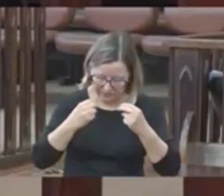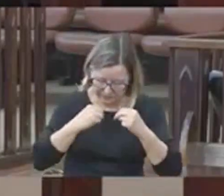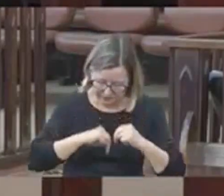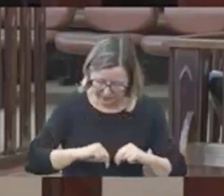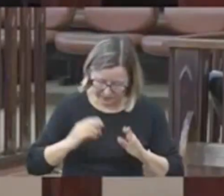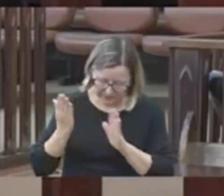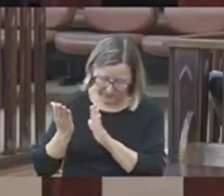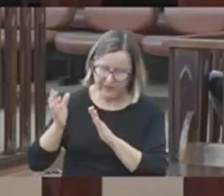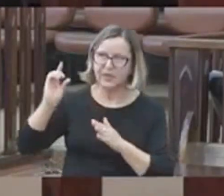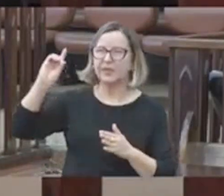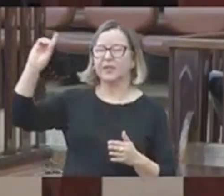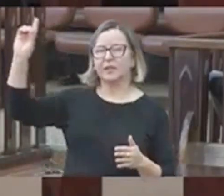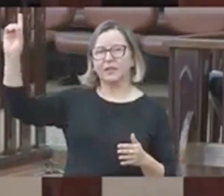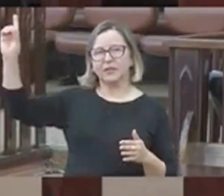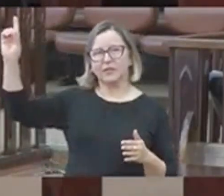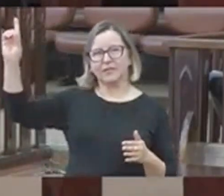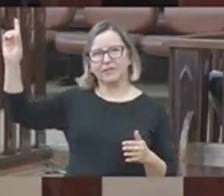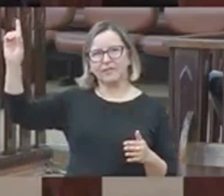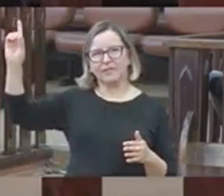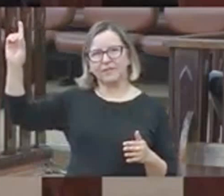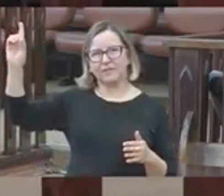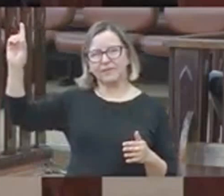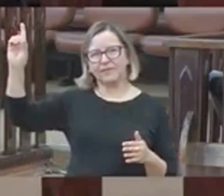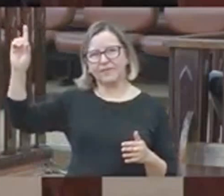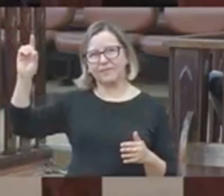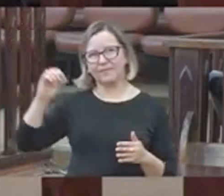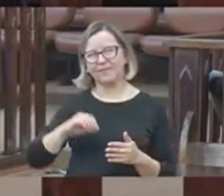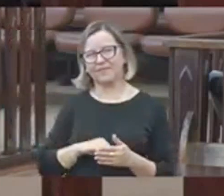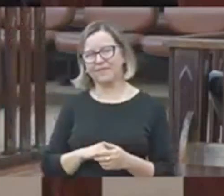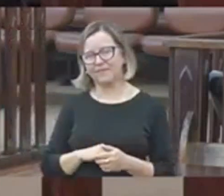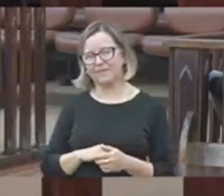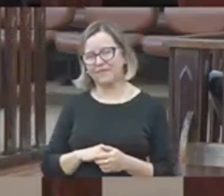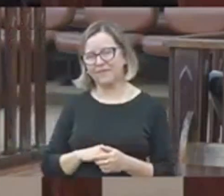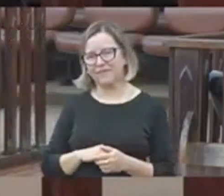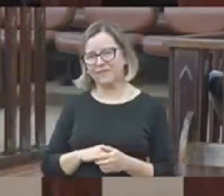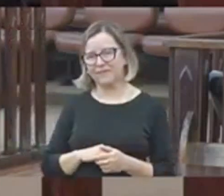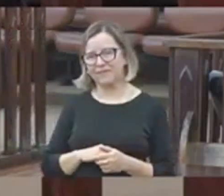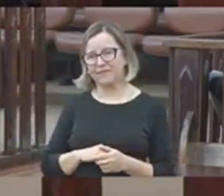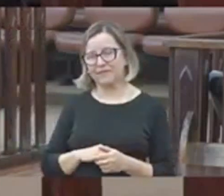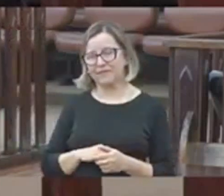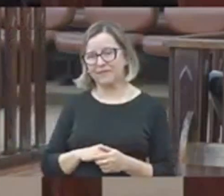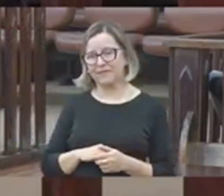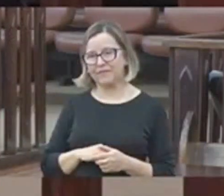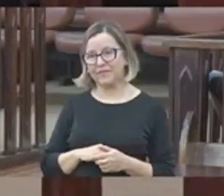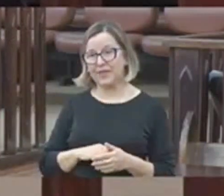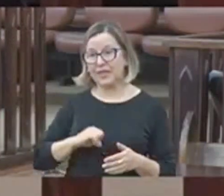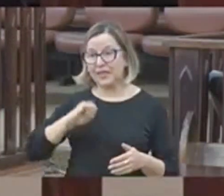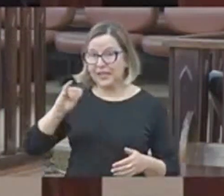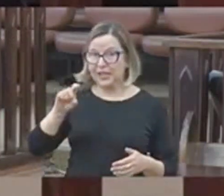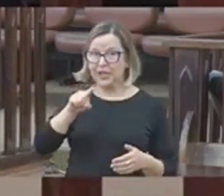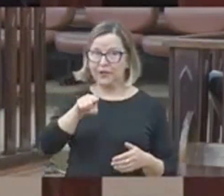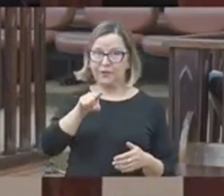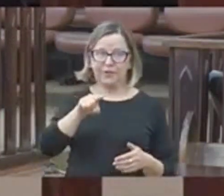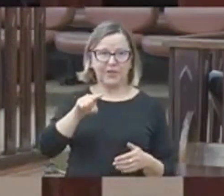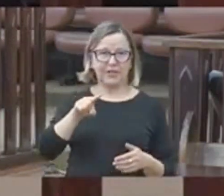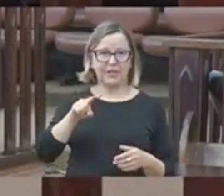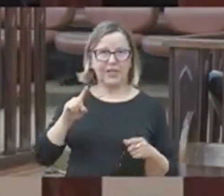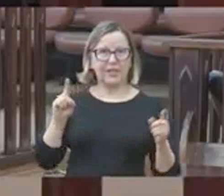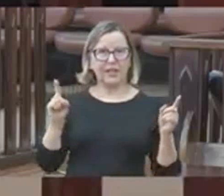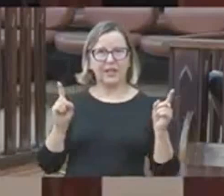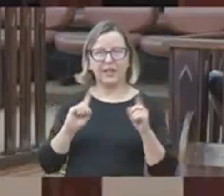Enquanto você não reconhecer tua condição de inadequação, não haverá chance para a vida